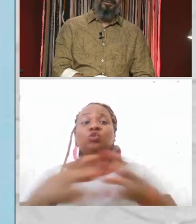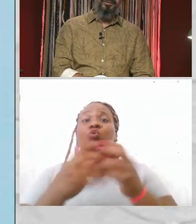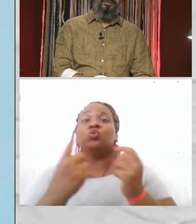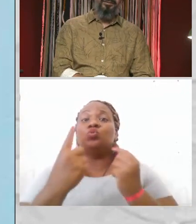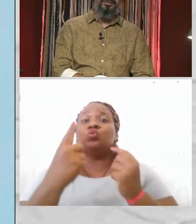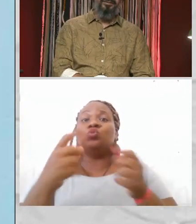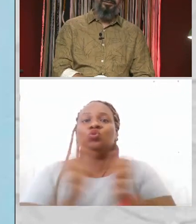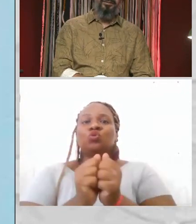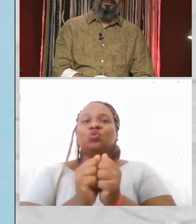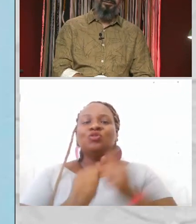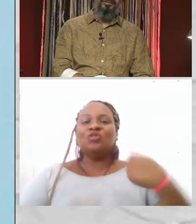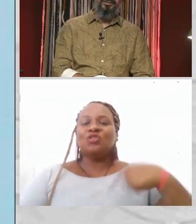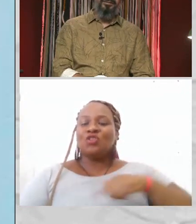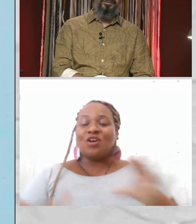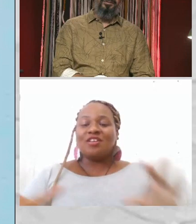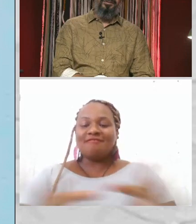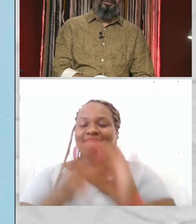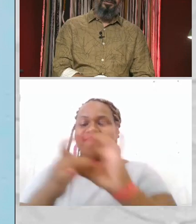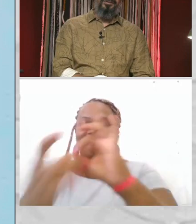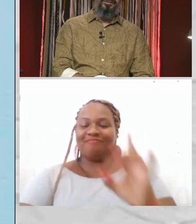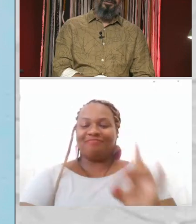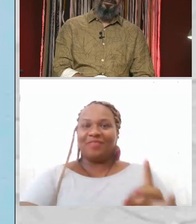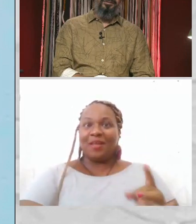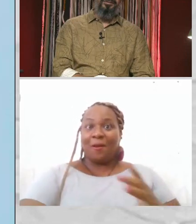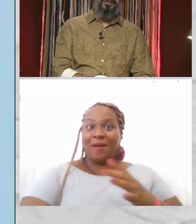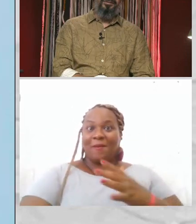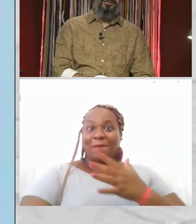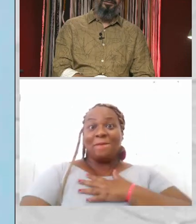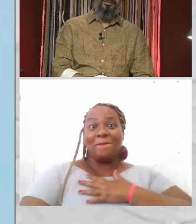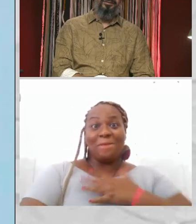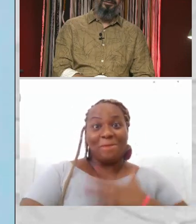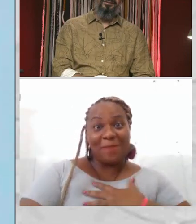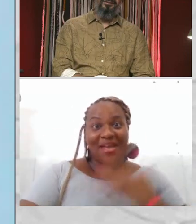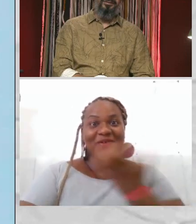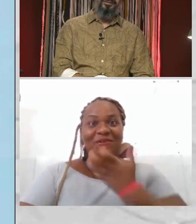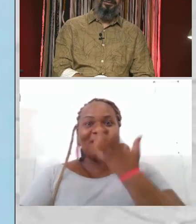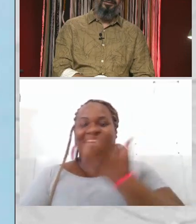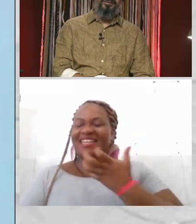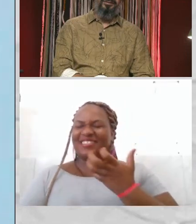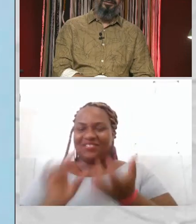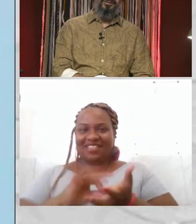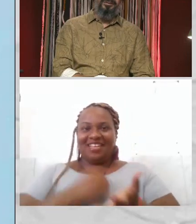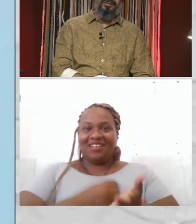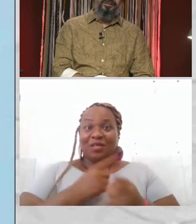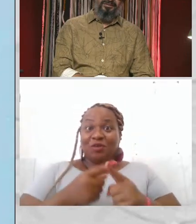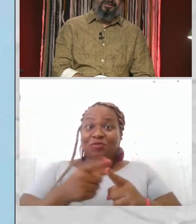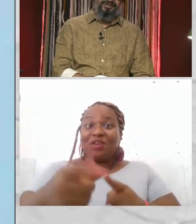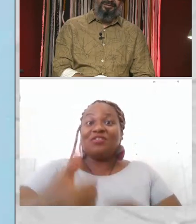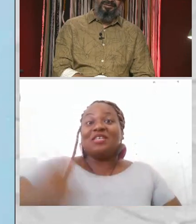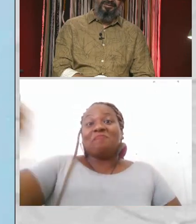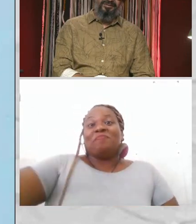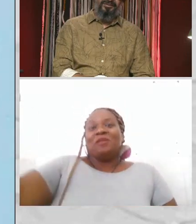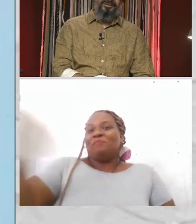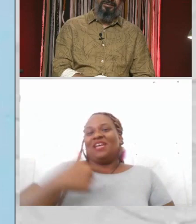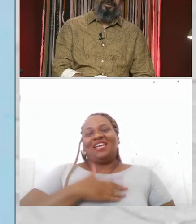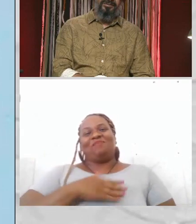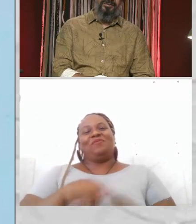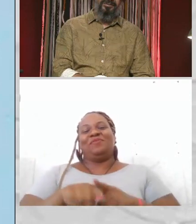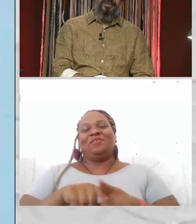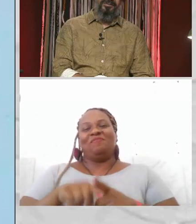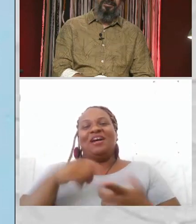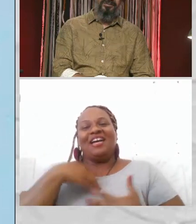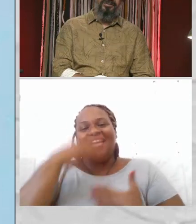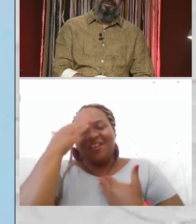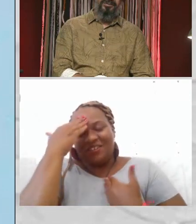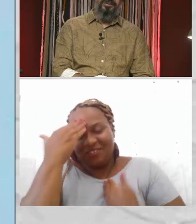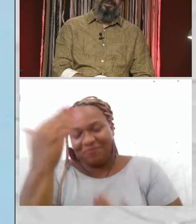uma amálgama só. Então, assim, o meu canto... ele existe, ele é essencial, porque o seu canto veio antes do meu irmão. Então, eu lhe sou muito grata